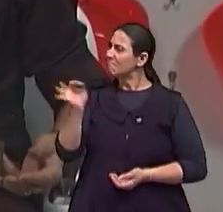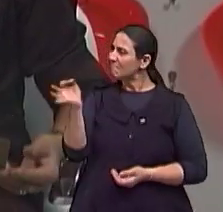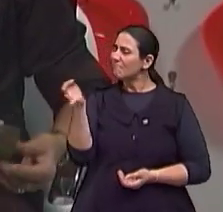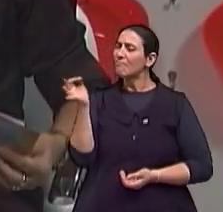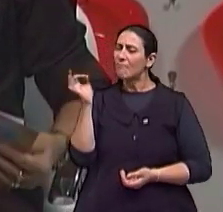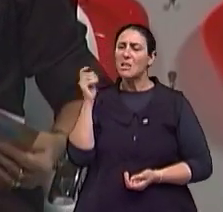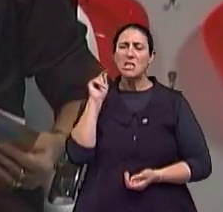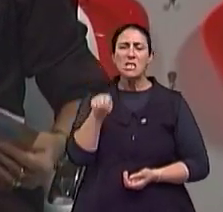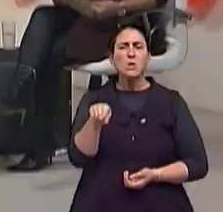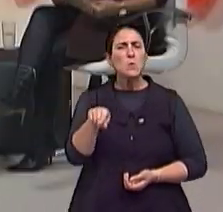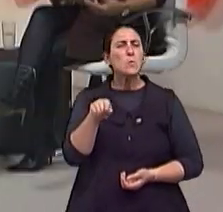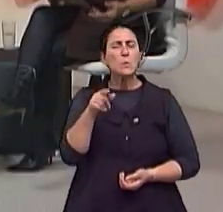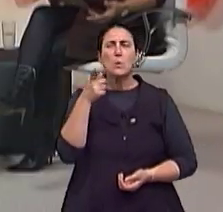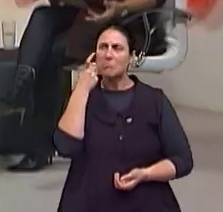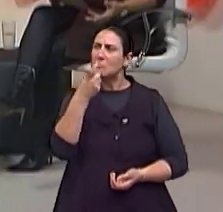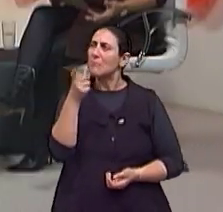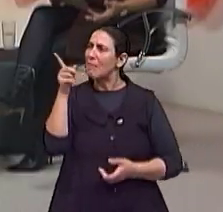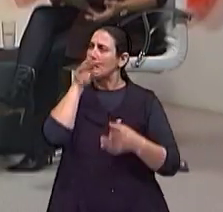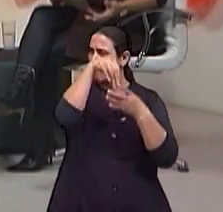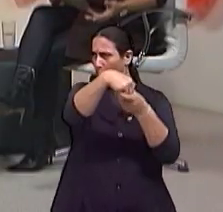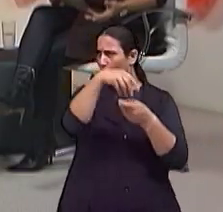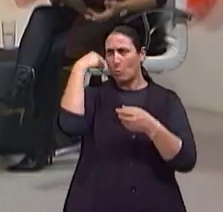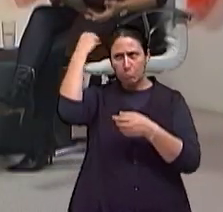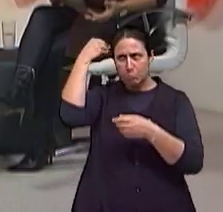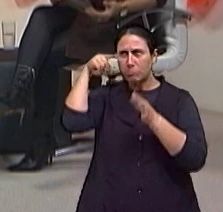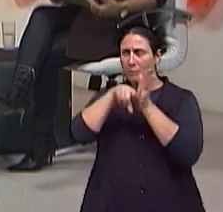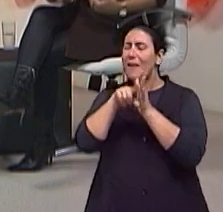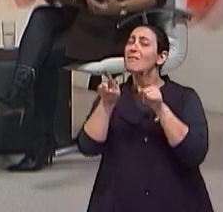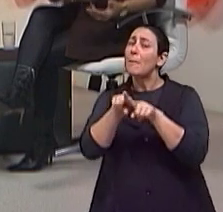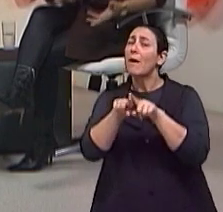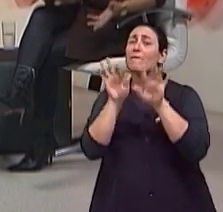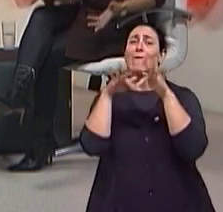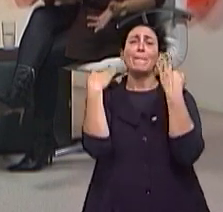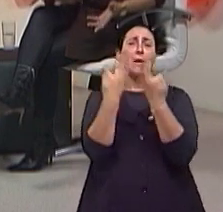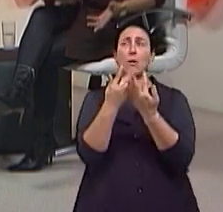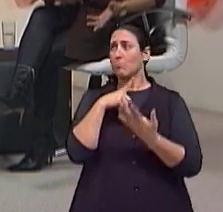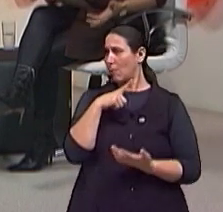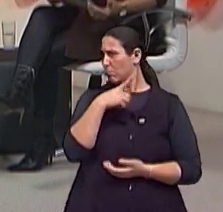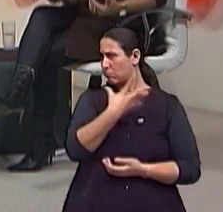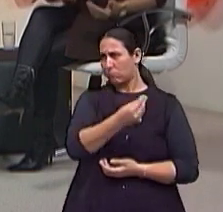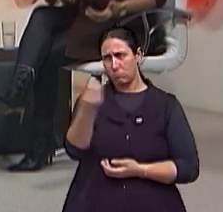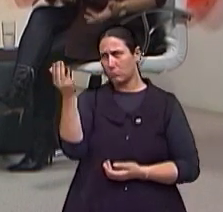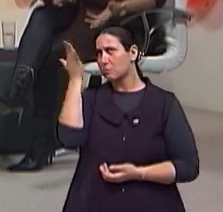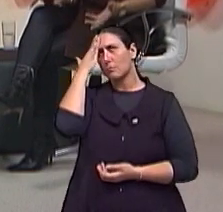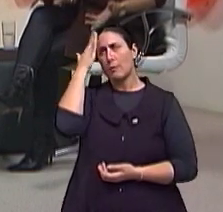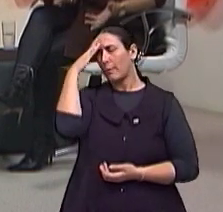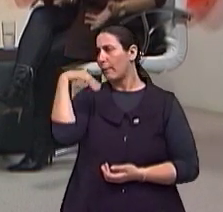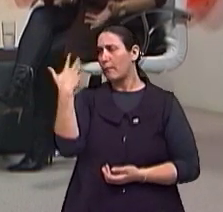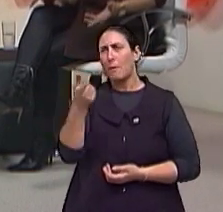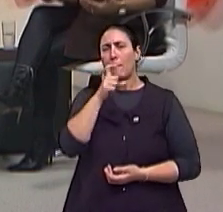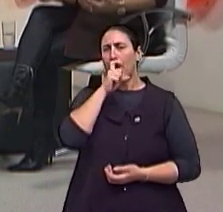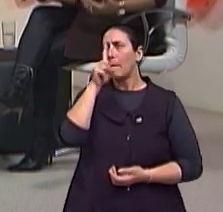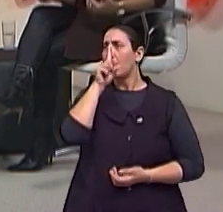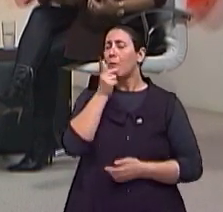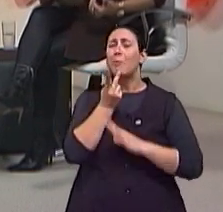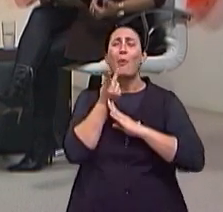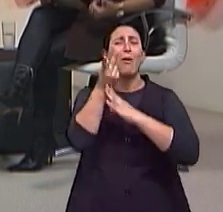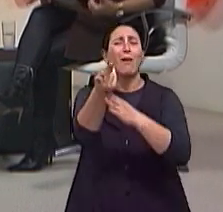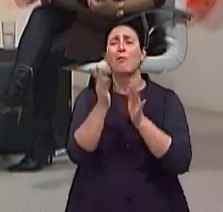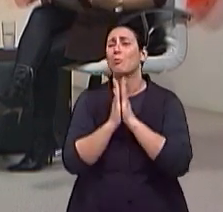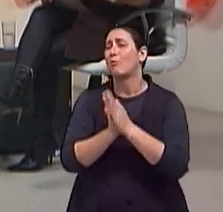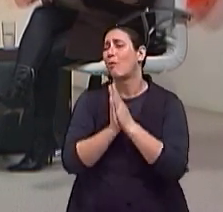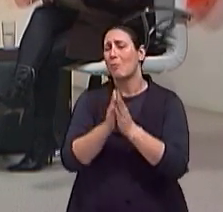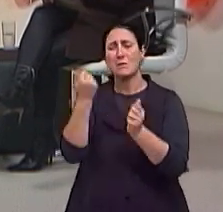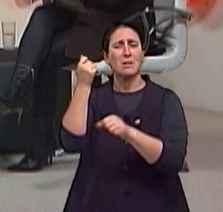tanto das próprias pessoas que estão passando isso, como os pais também. Né? Tem casos de consultórios que a gente sabe que aí os pais buscam, porque acham